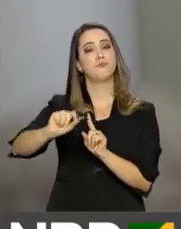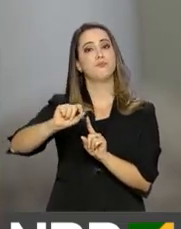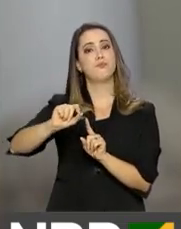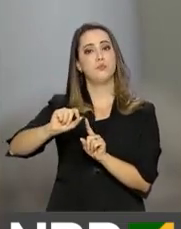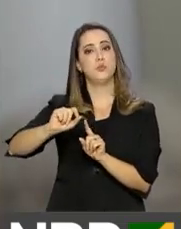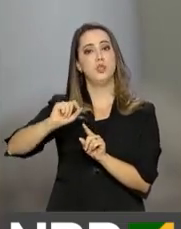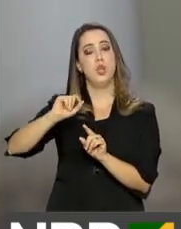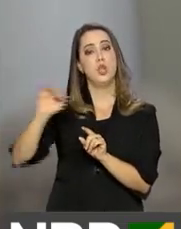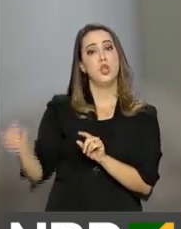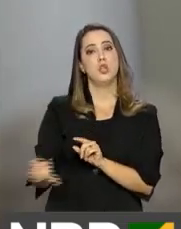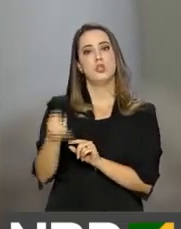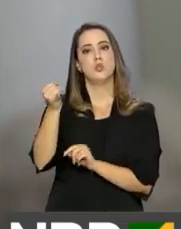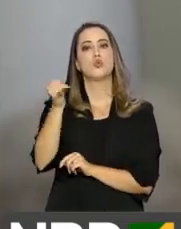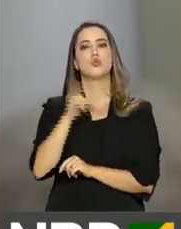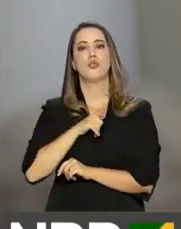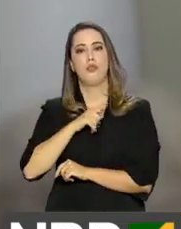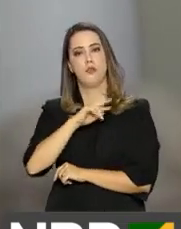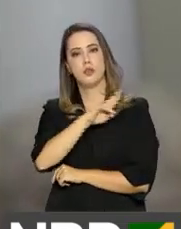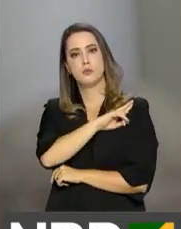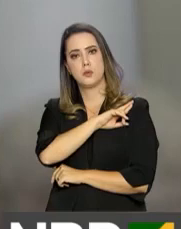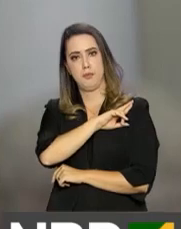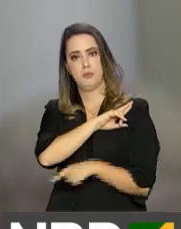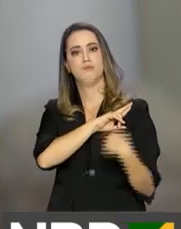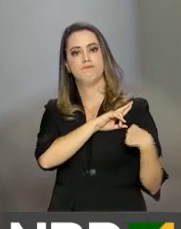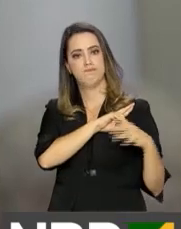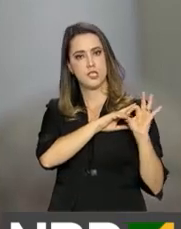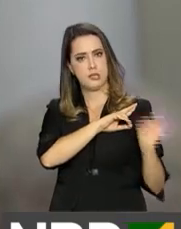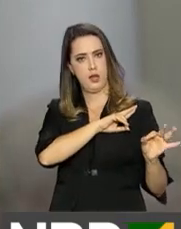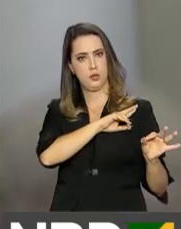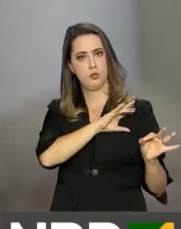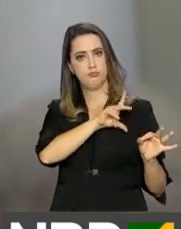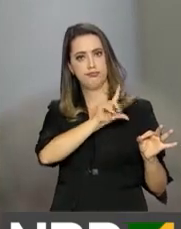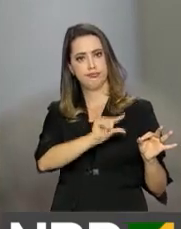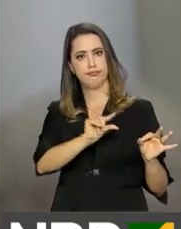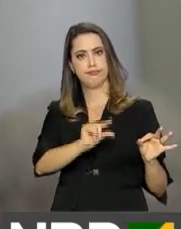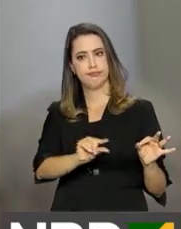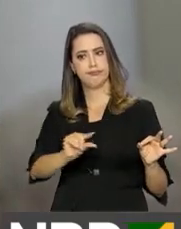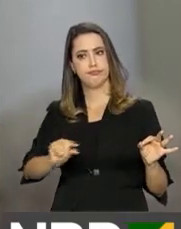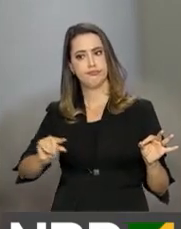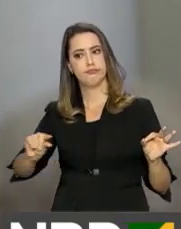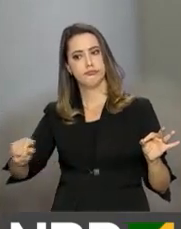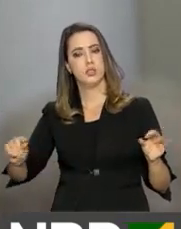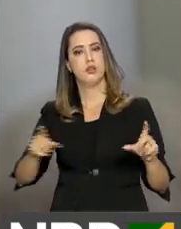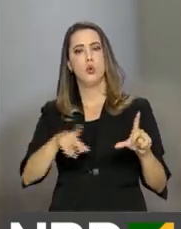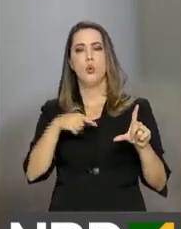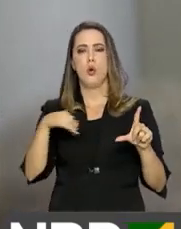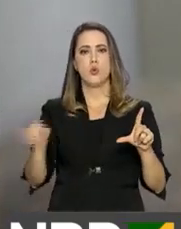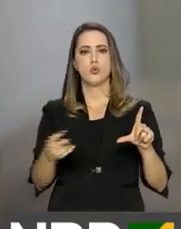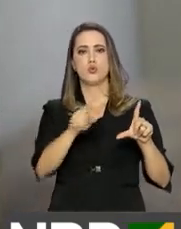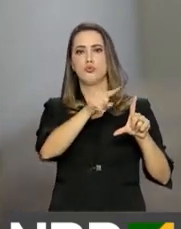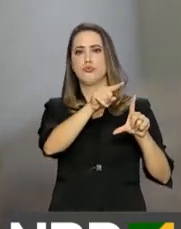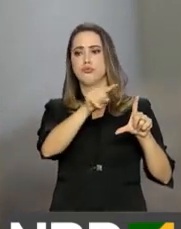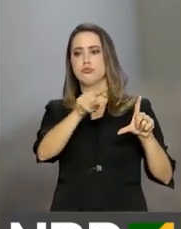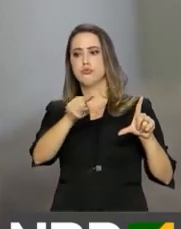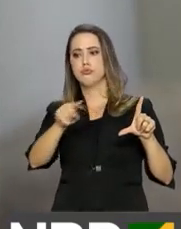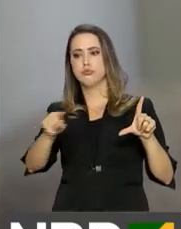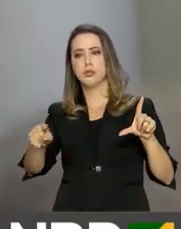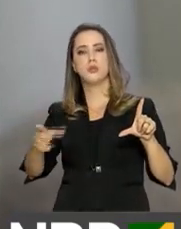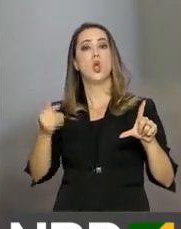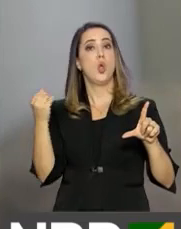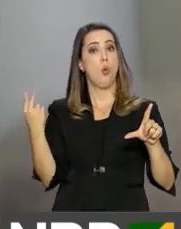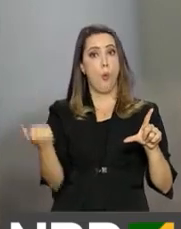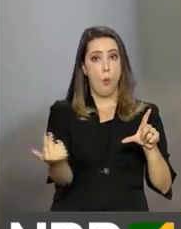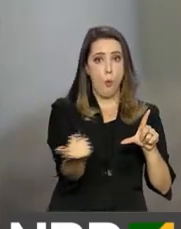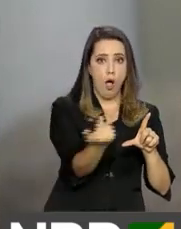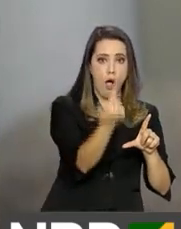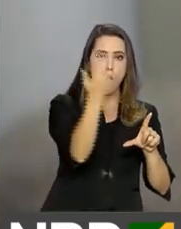juros foram caindo responsavelmente, não é? E como caíram responsavelmente, de igual maneira a inflação